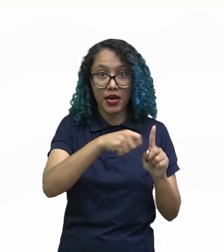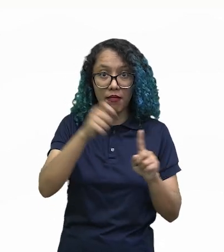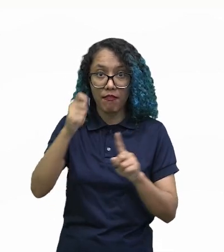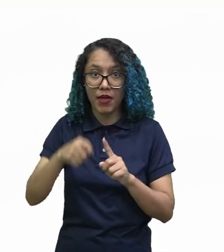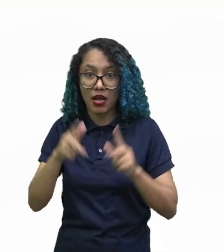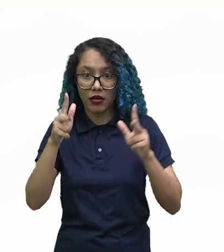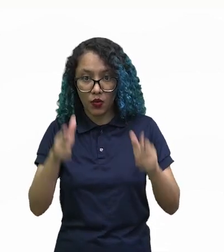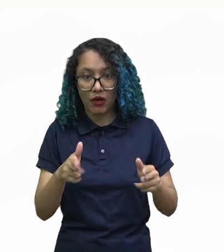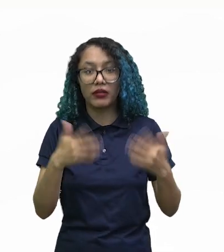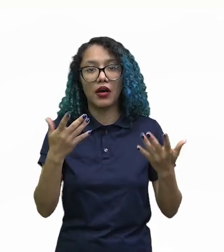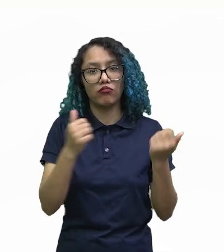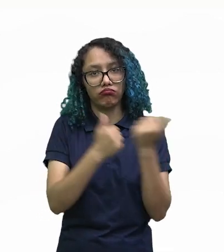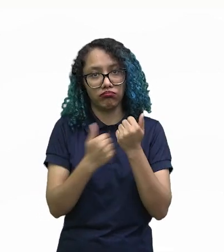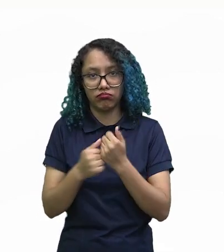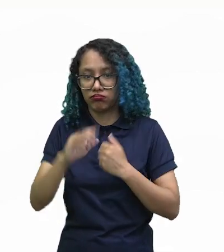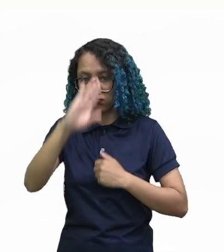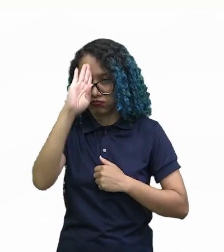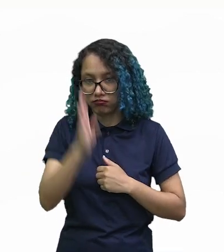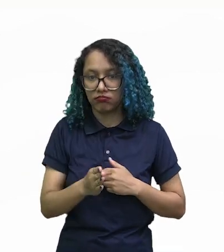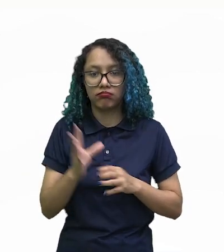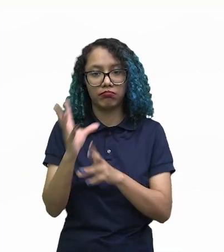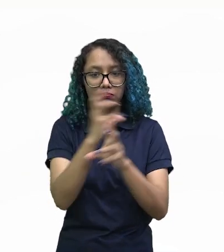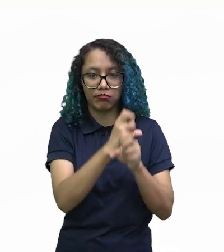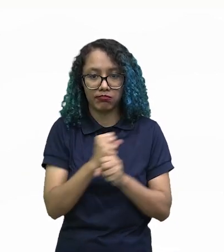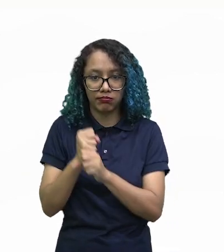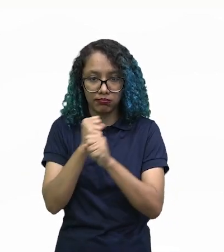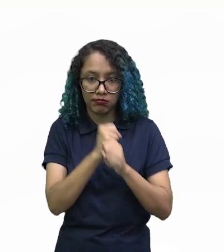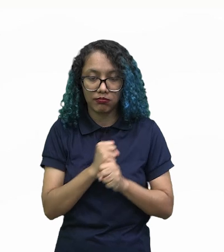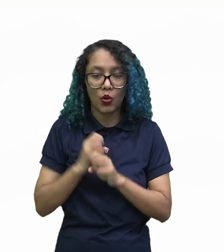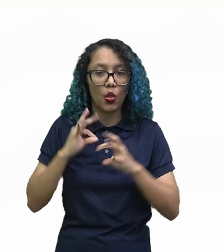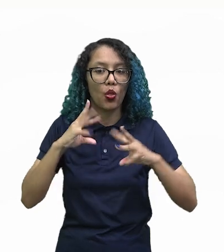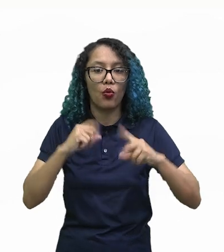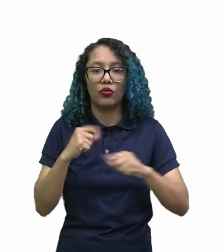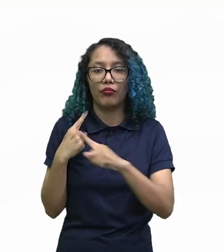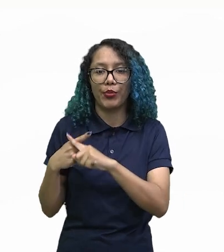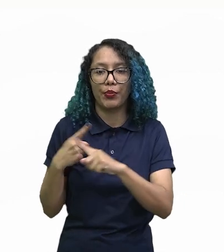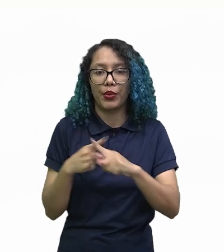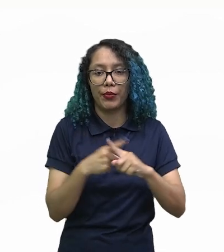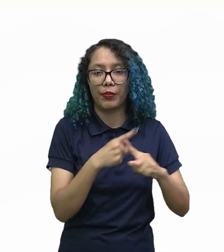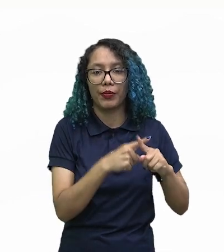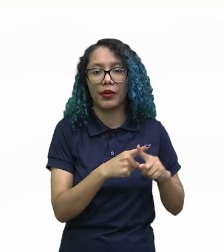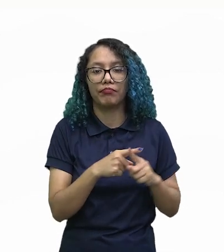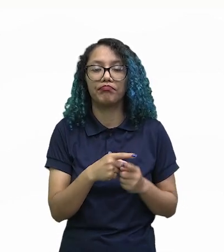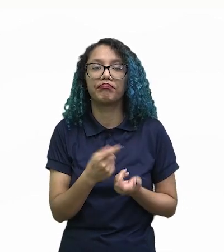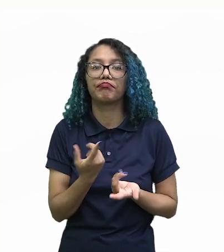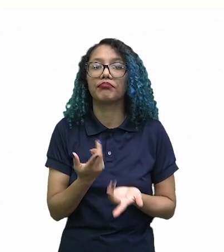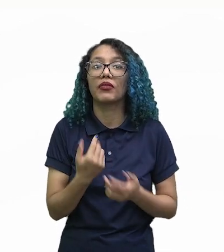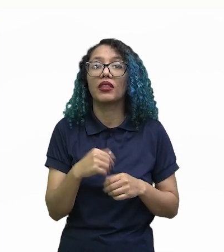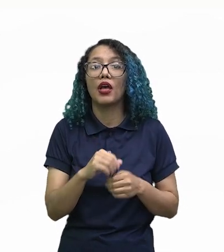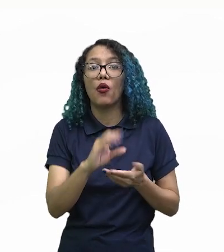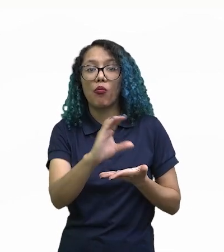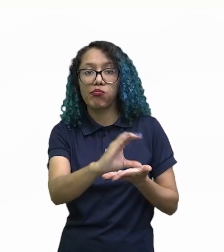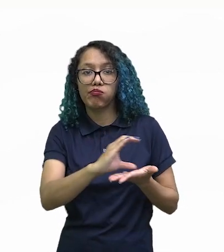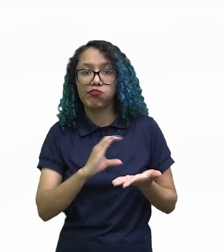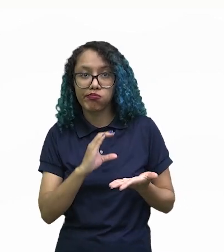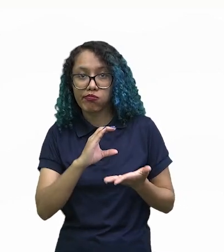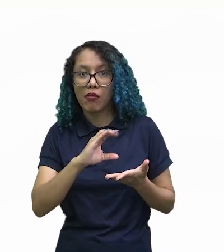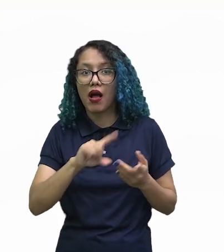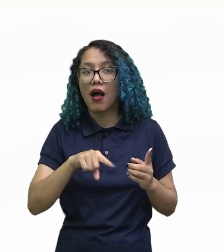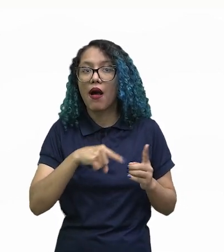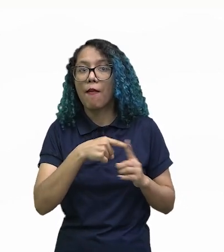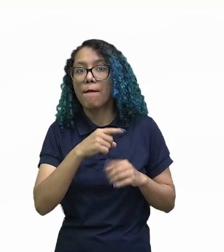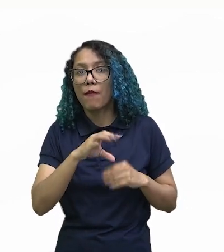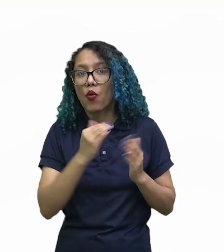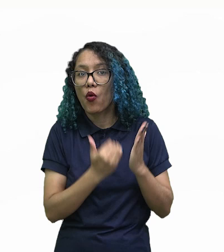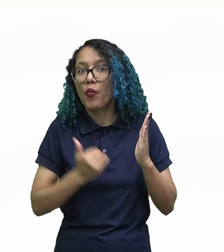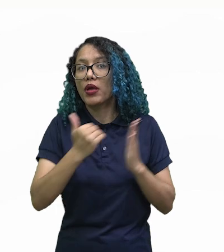direto. Realizando toda esta conta, se vê aí que você vai, né, receber R$ 50 a mais